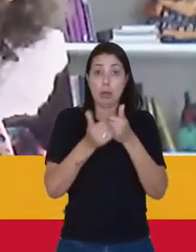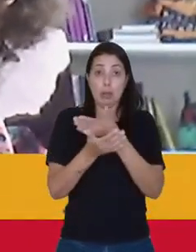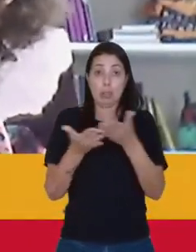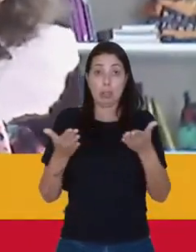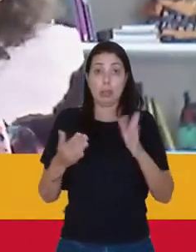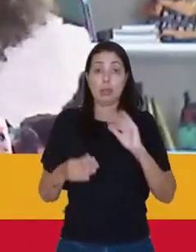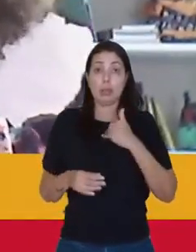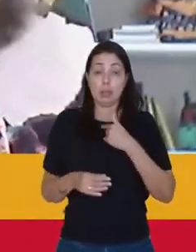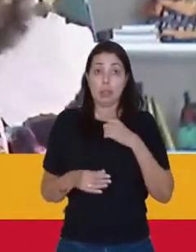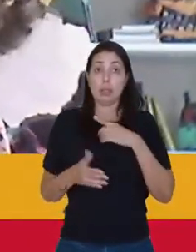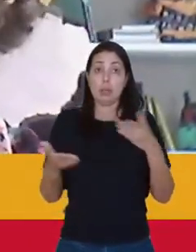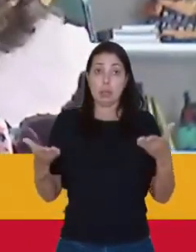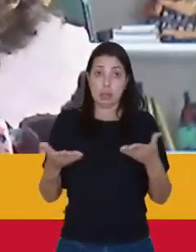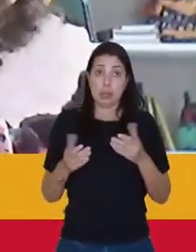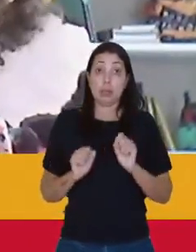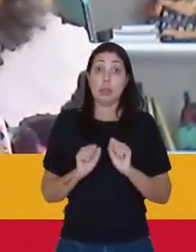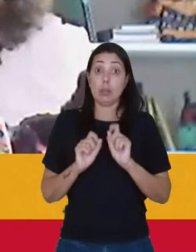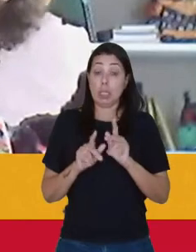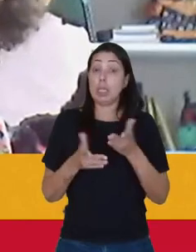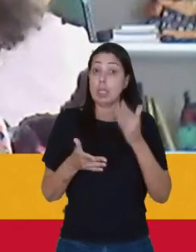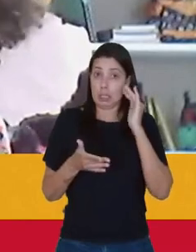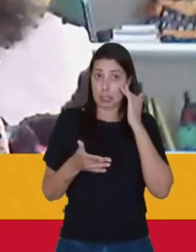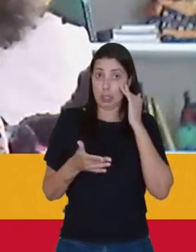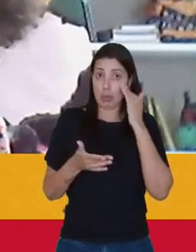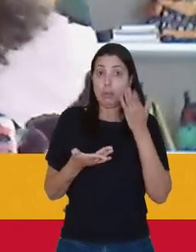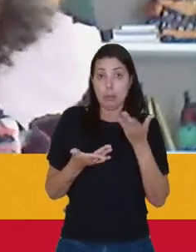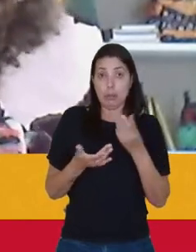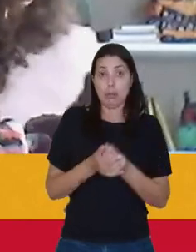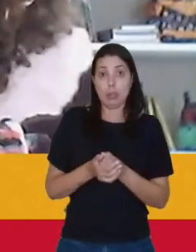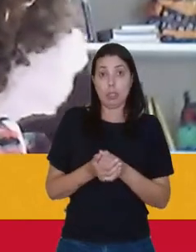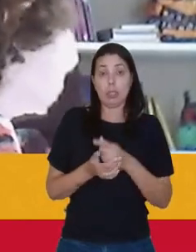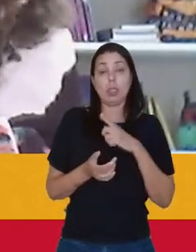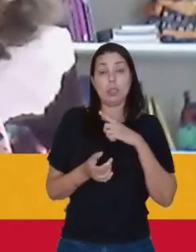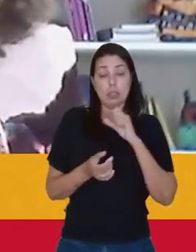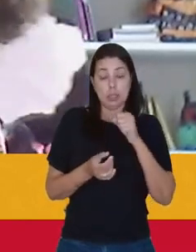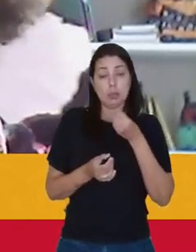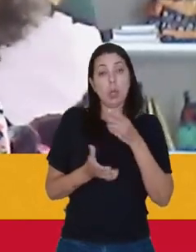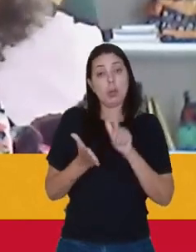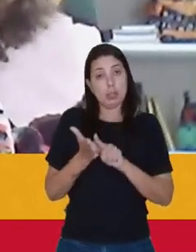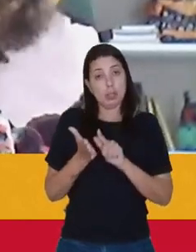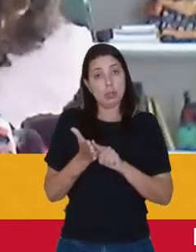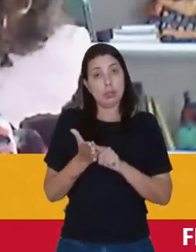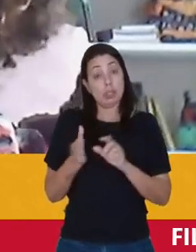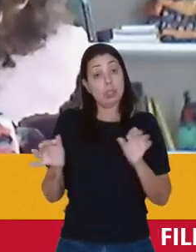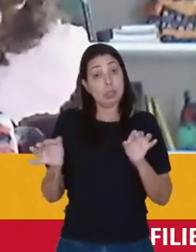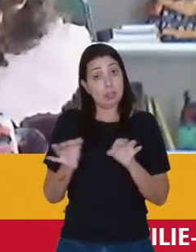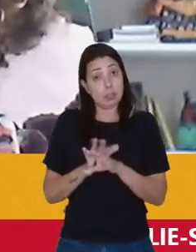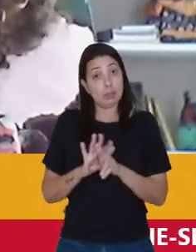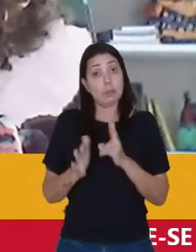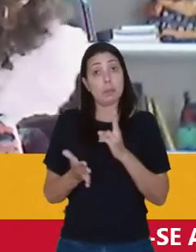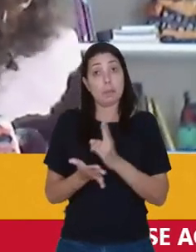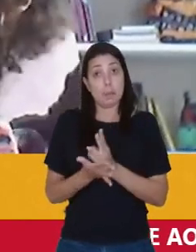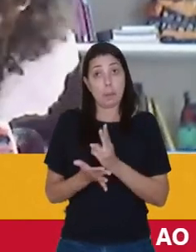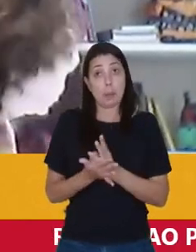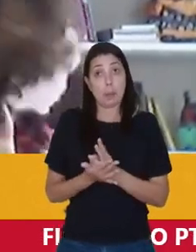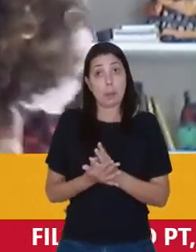que a gente tem agora, entendeu? Porque a gente tem, nós temos, os bons gestores são destruidores,